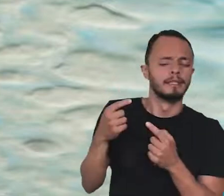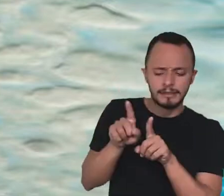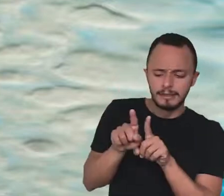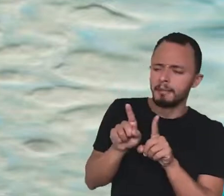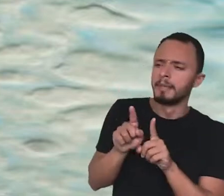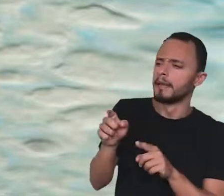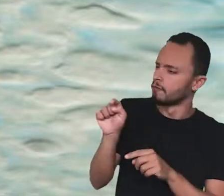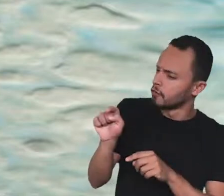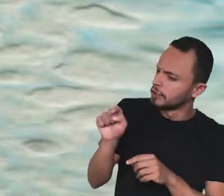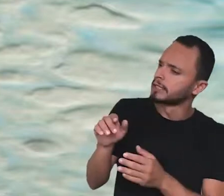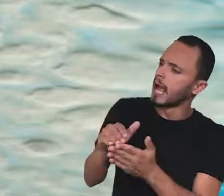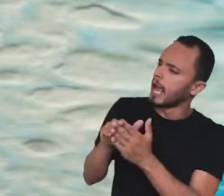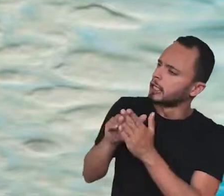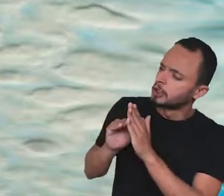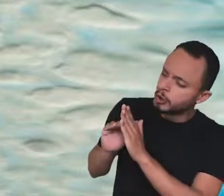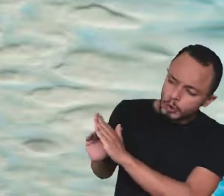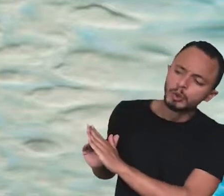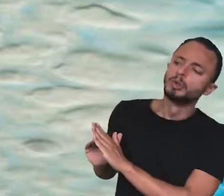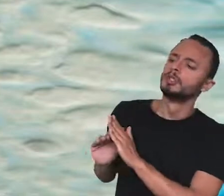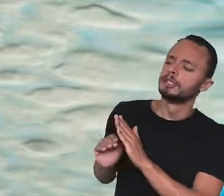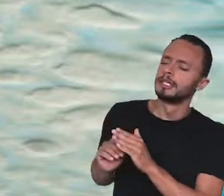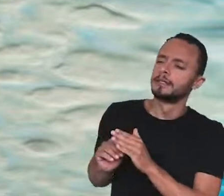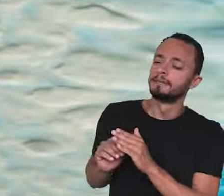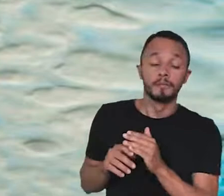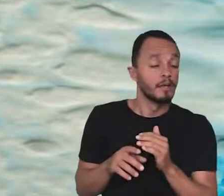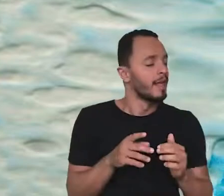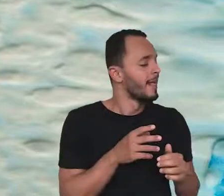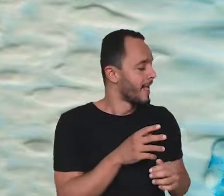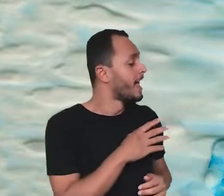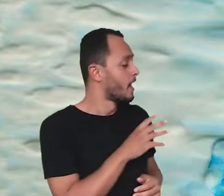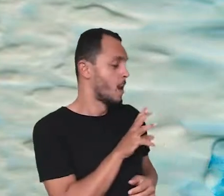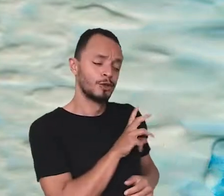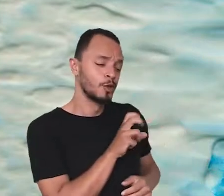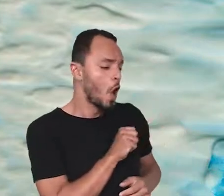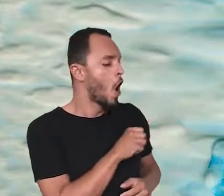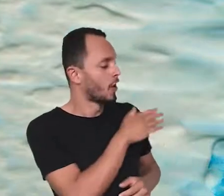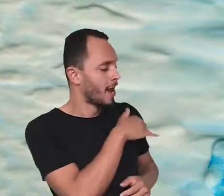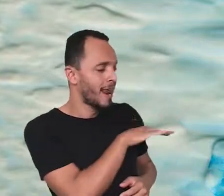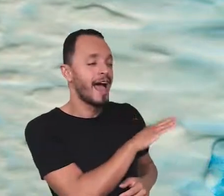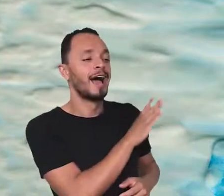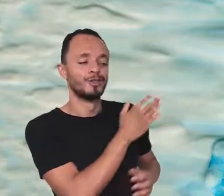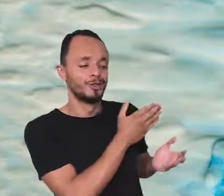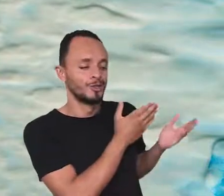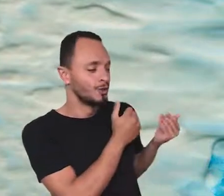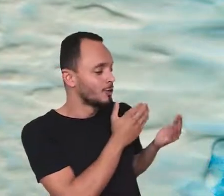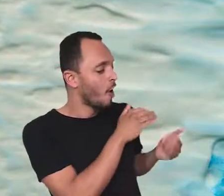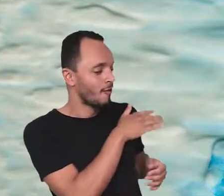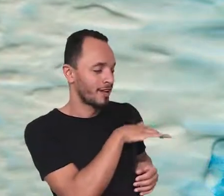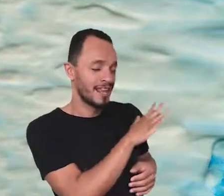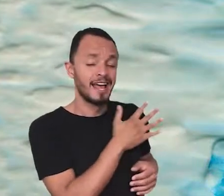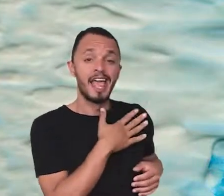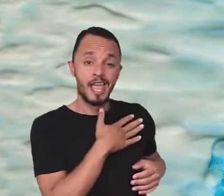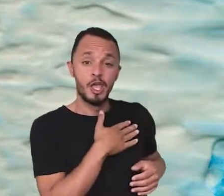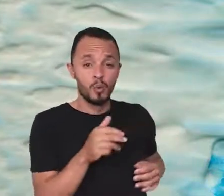Conceição acolheu ela... Ah, eu adoro aqueles meninos de lá. Todo dia, na hora do almoço, eu e a Nicole ficava